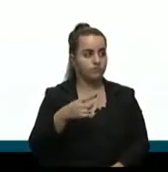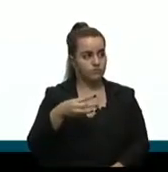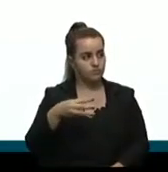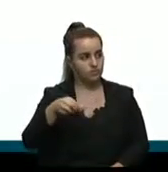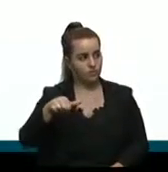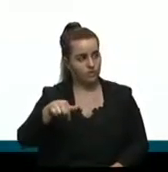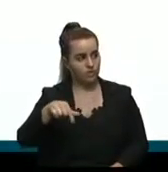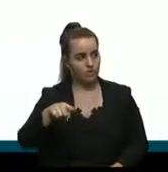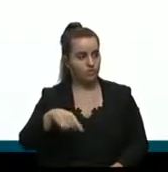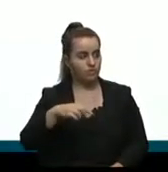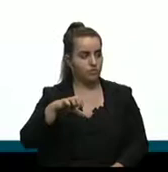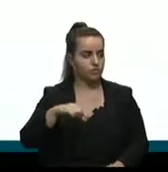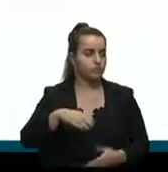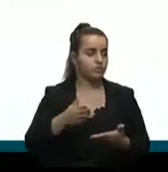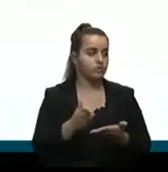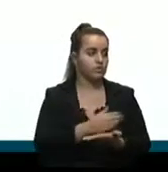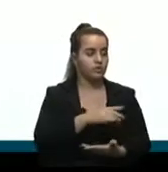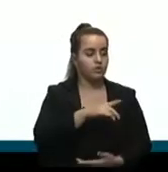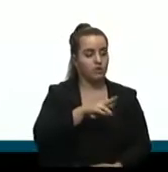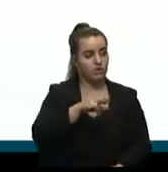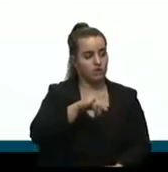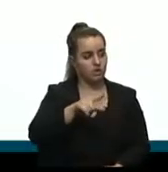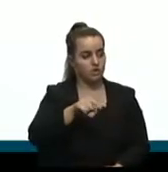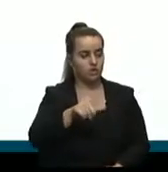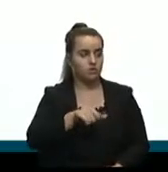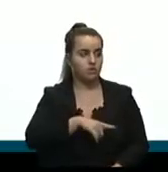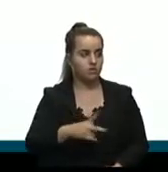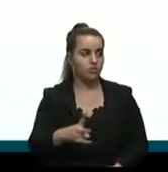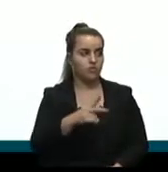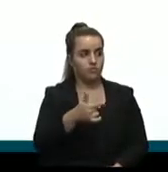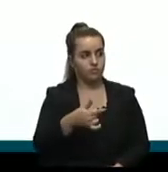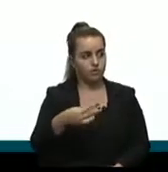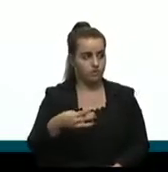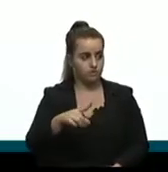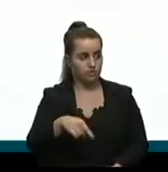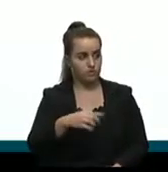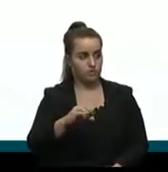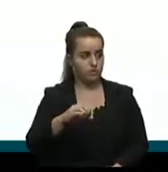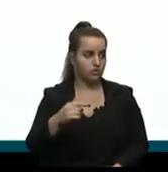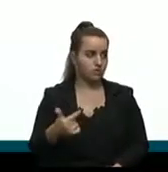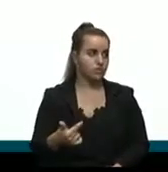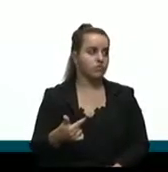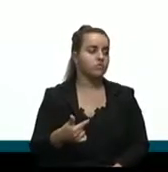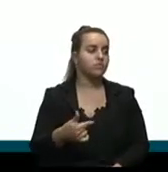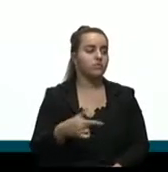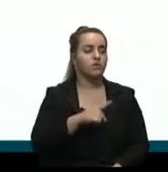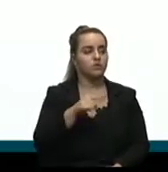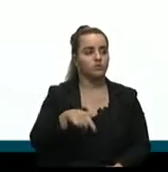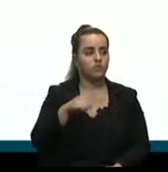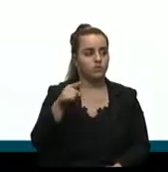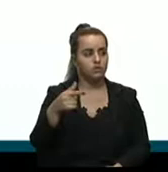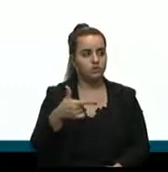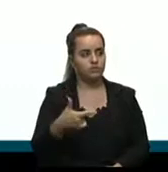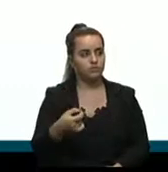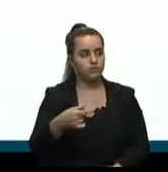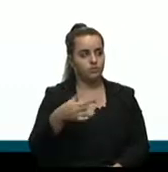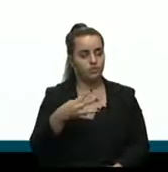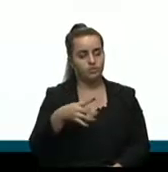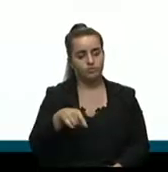137,9 e extraindo a raiz, obteremos o valor 23,02. Raiz quadrada de 20,